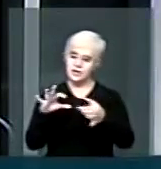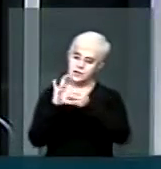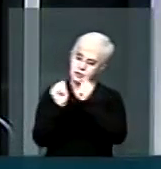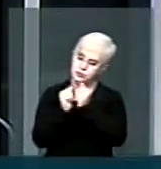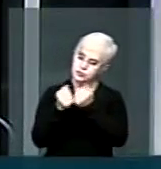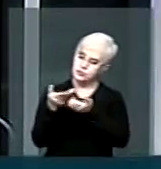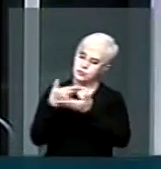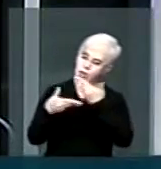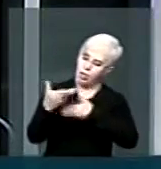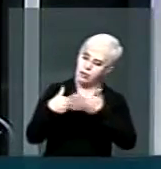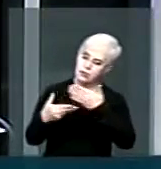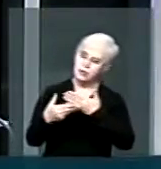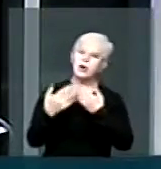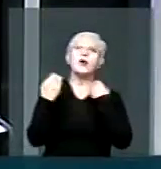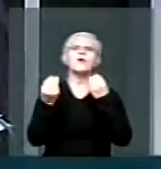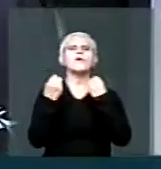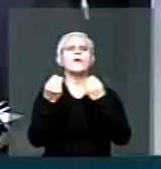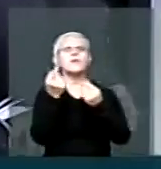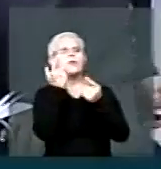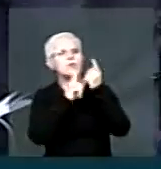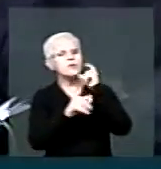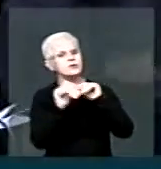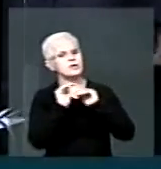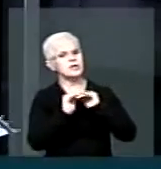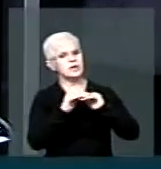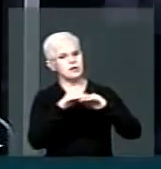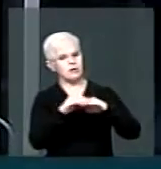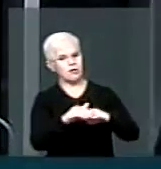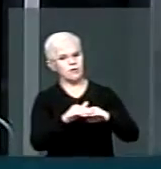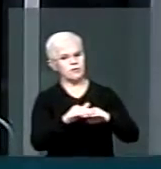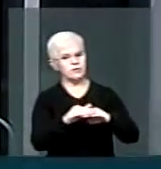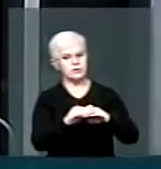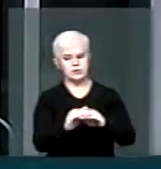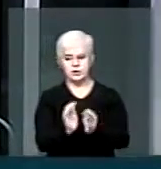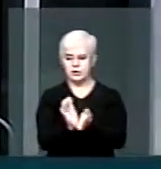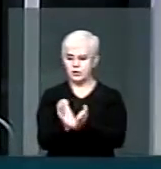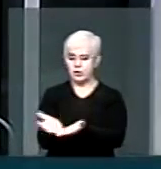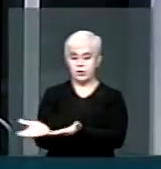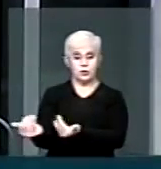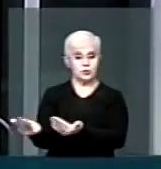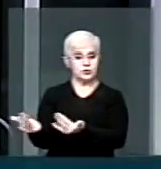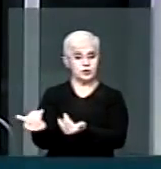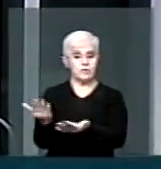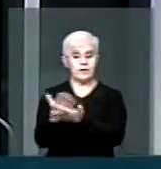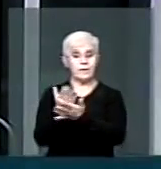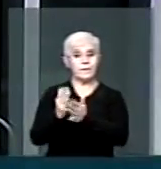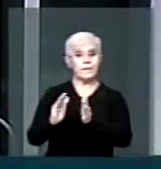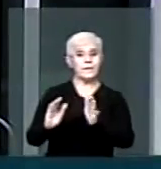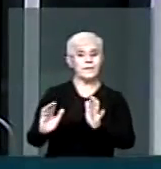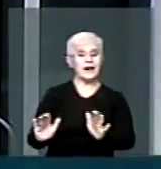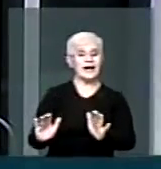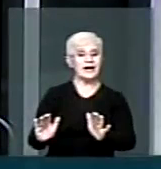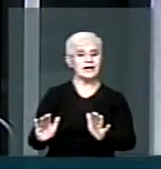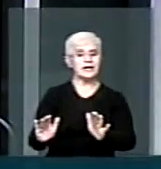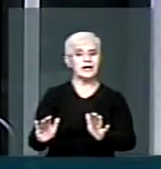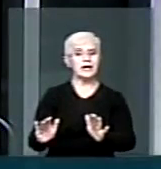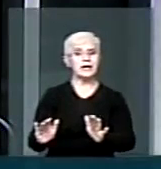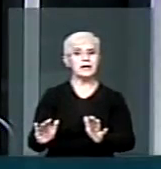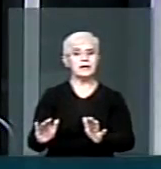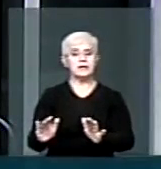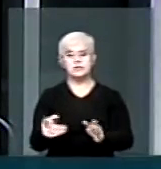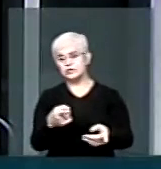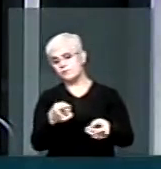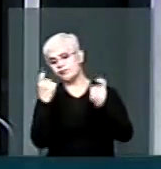outra. Como convencer um jovem a deixar de sentir o prazer que a